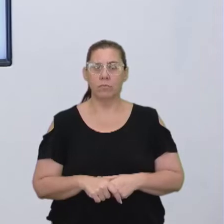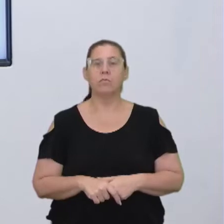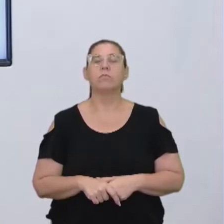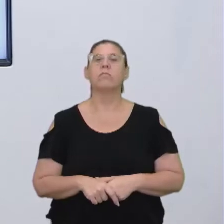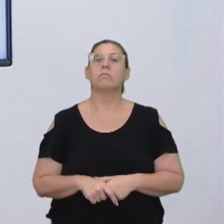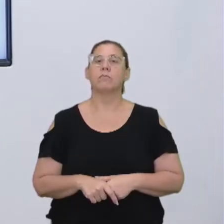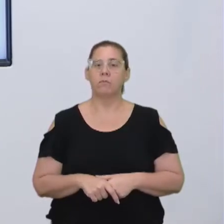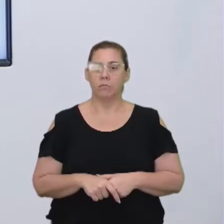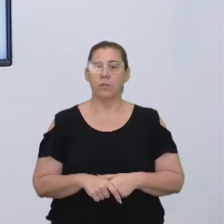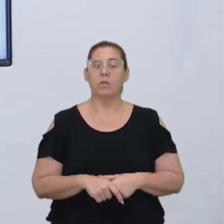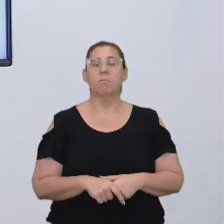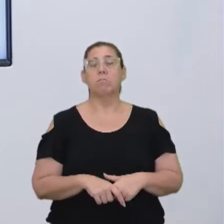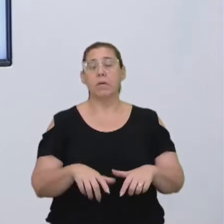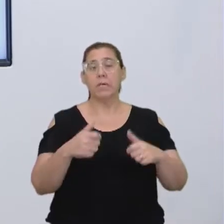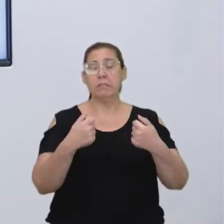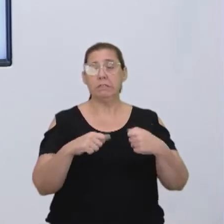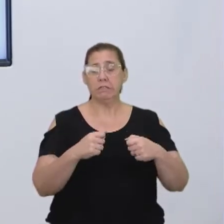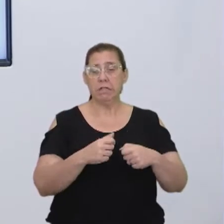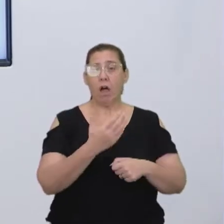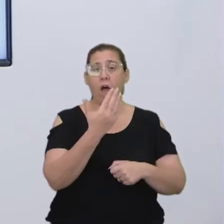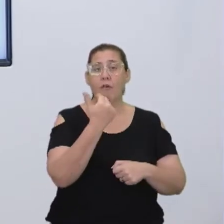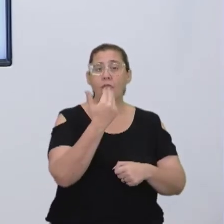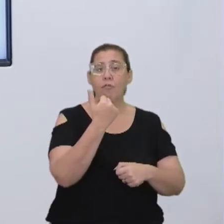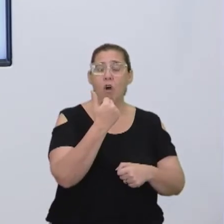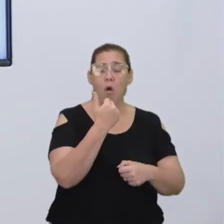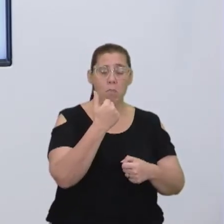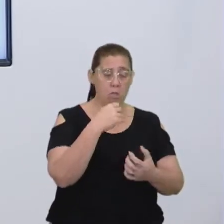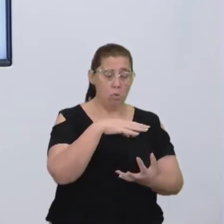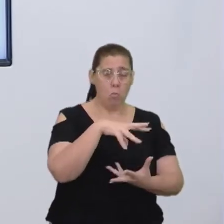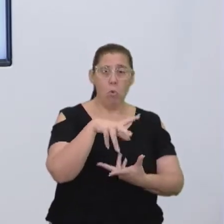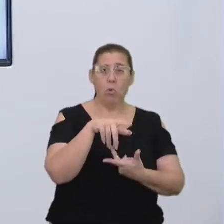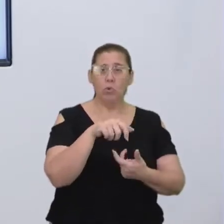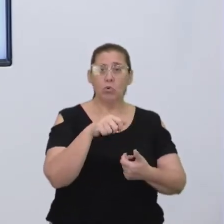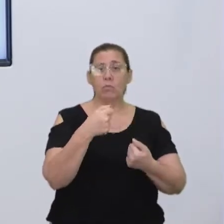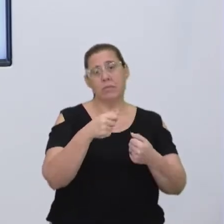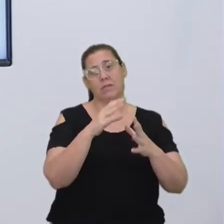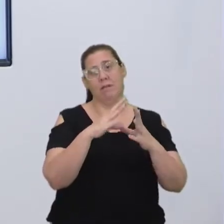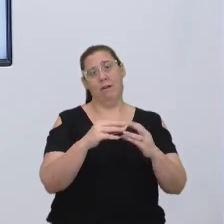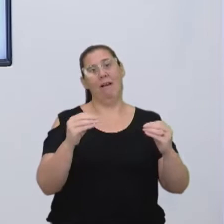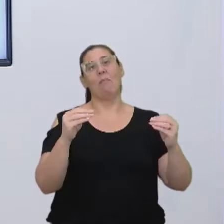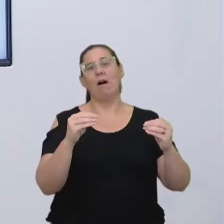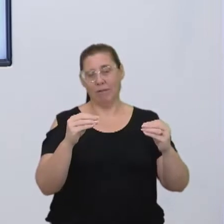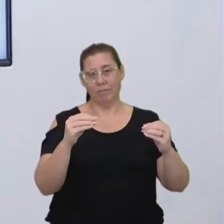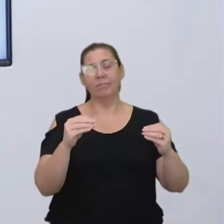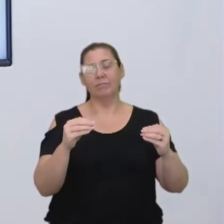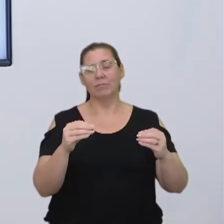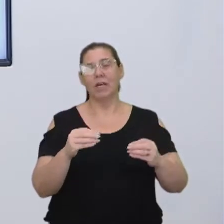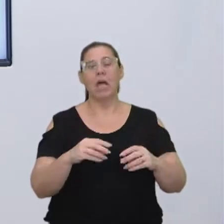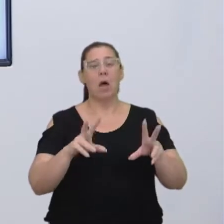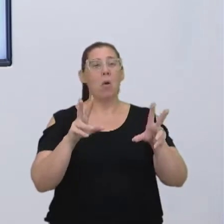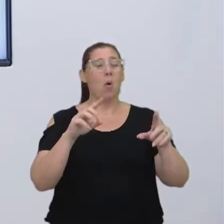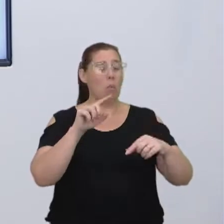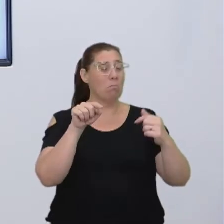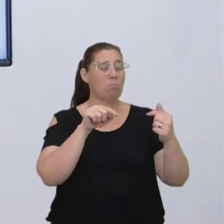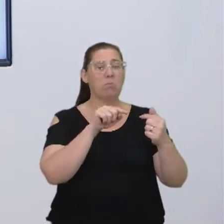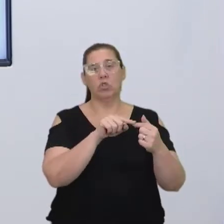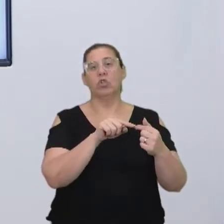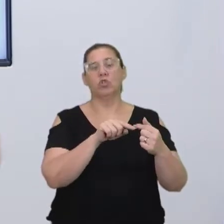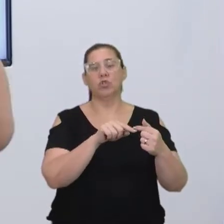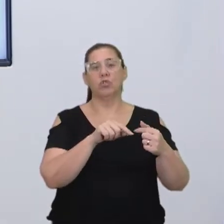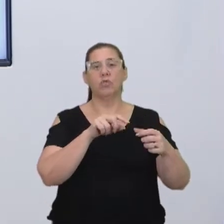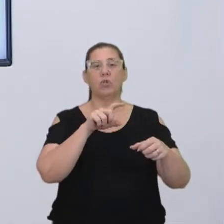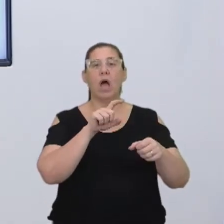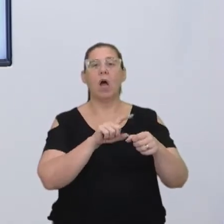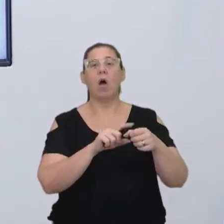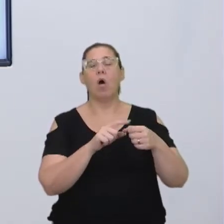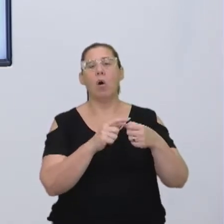erradicar a fome, né, tá ali entre as metas, né, da ONU, sempre esteve, mesmo nas